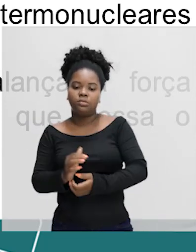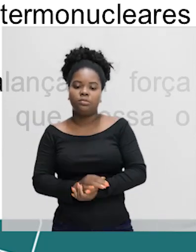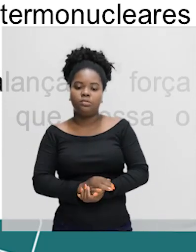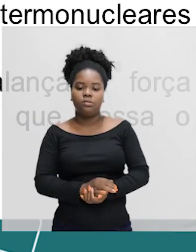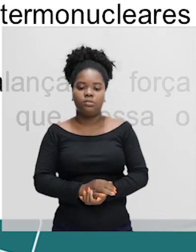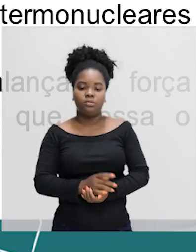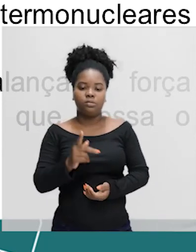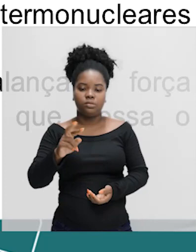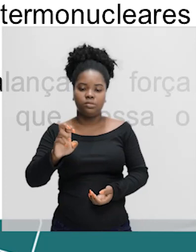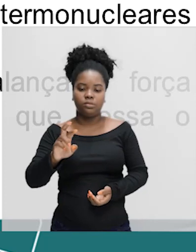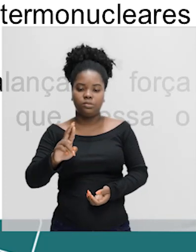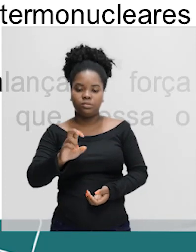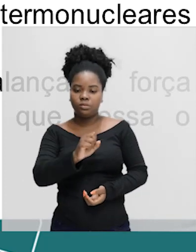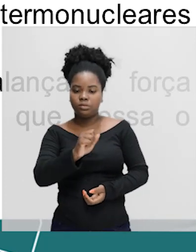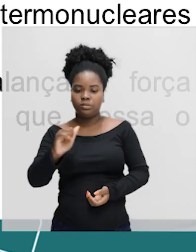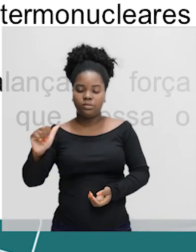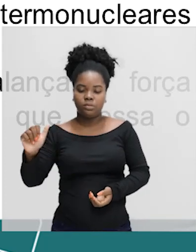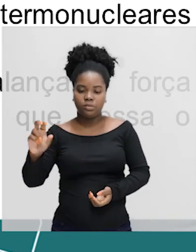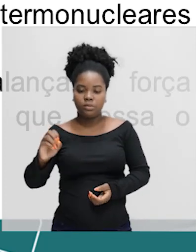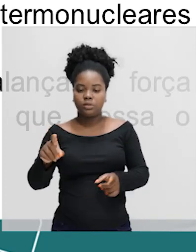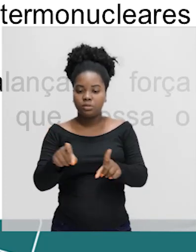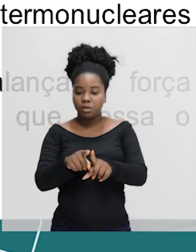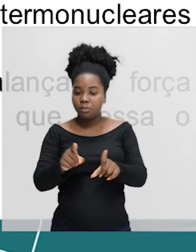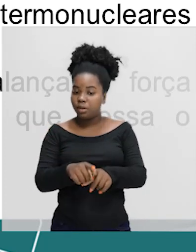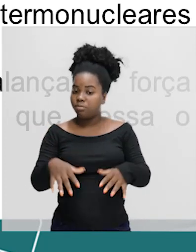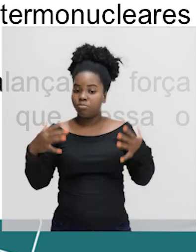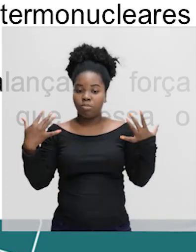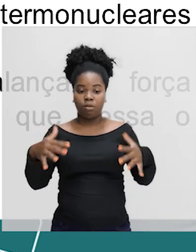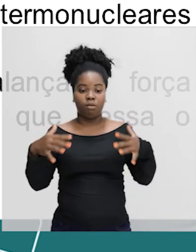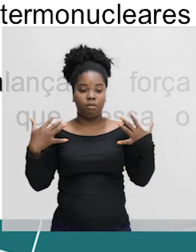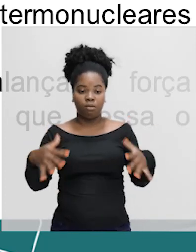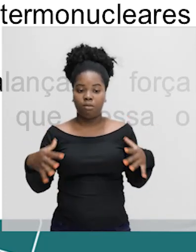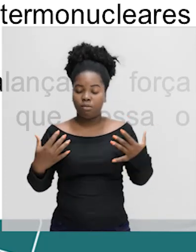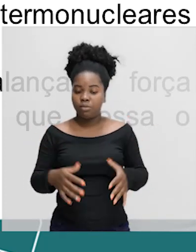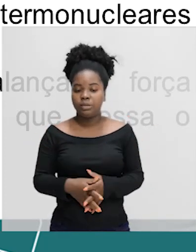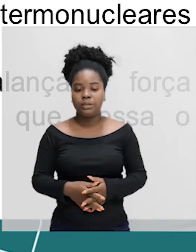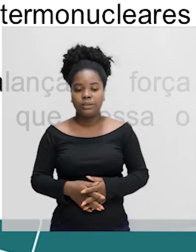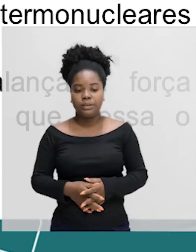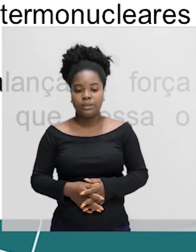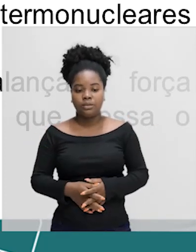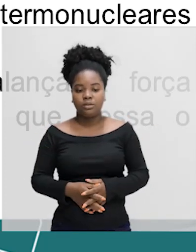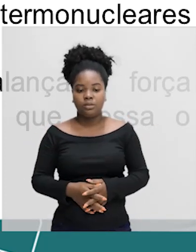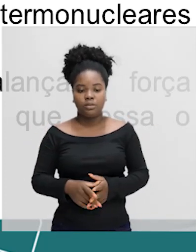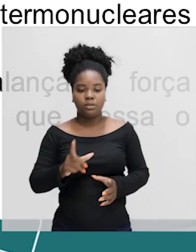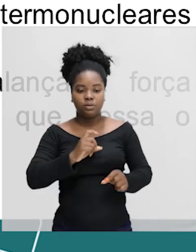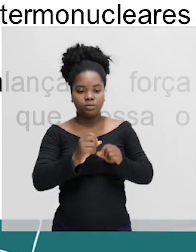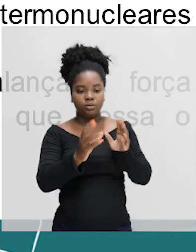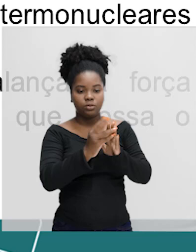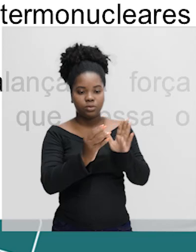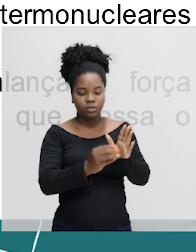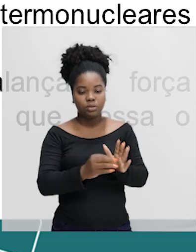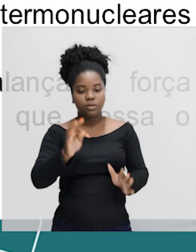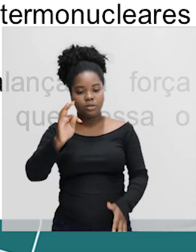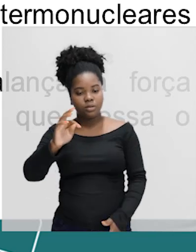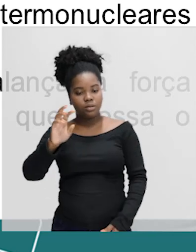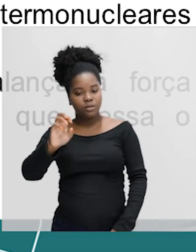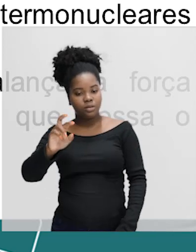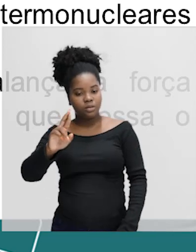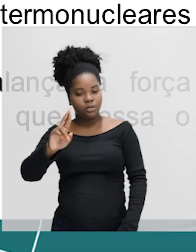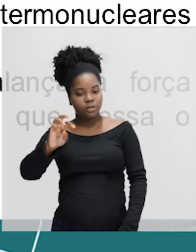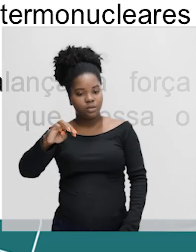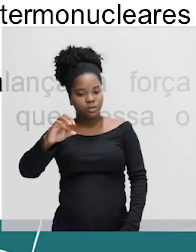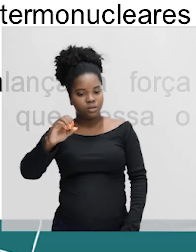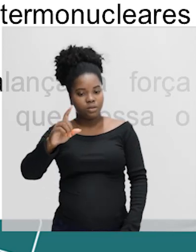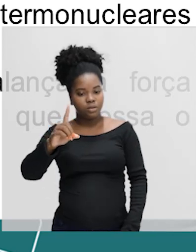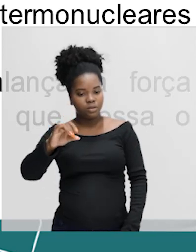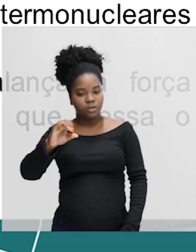muito exacerbada, assim como a temperatura. Se nós pegarmos ali os princípios da termodinâmica, tá, ok?